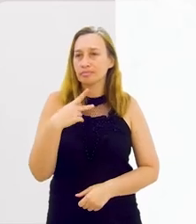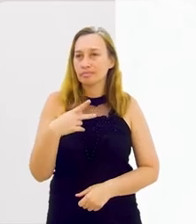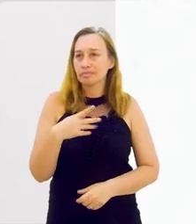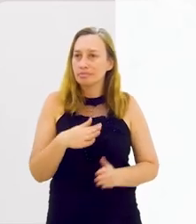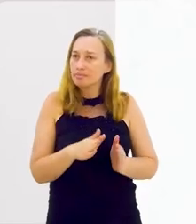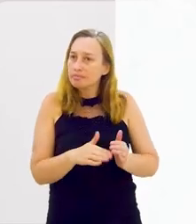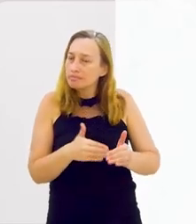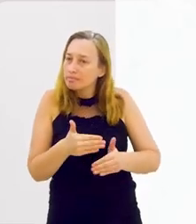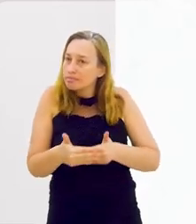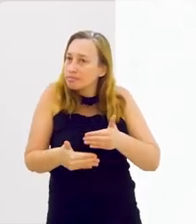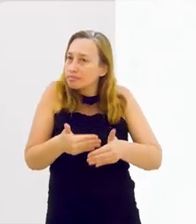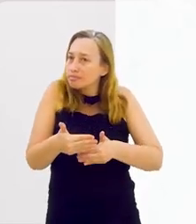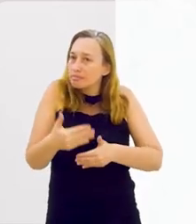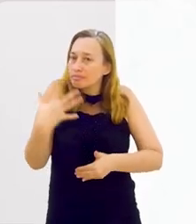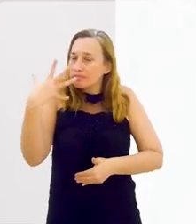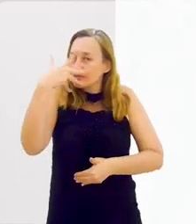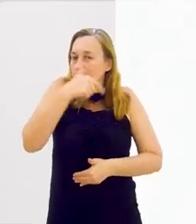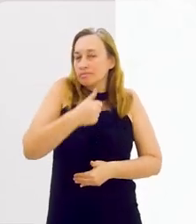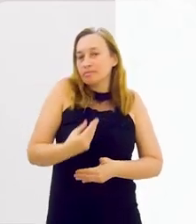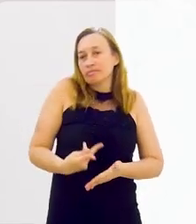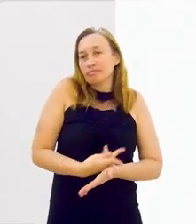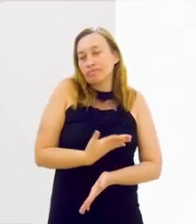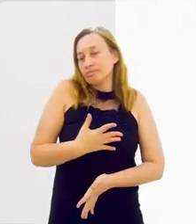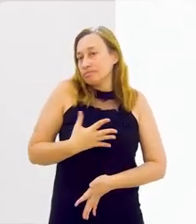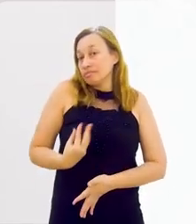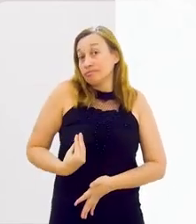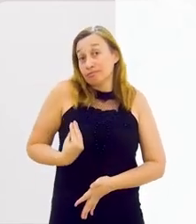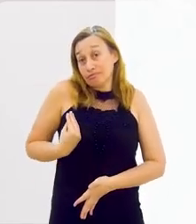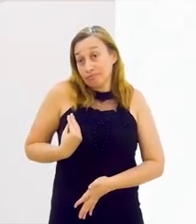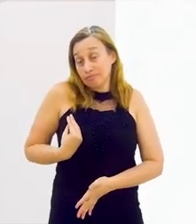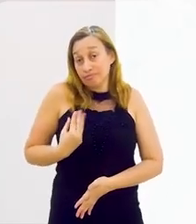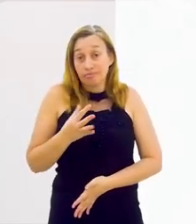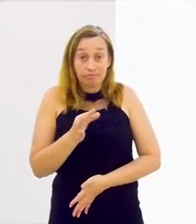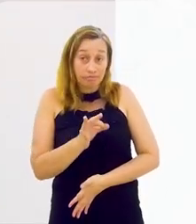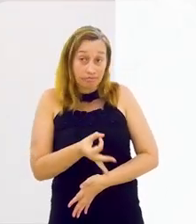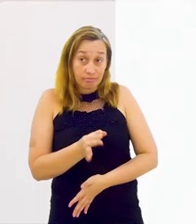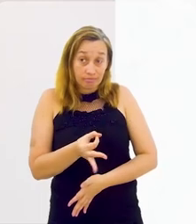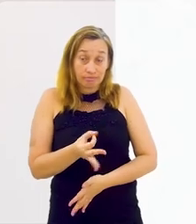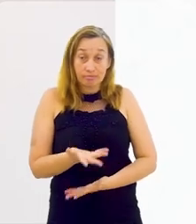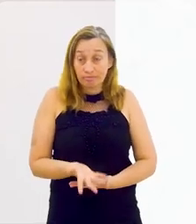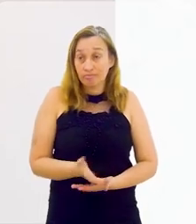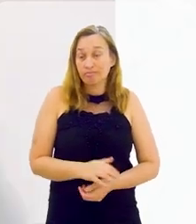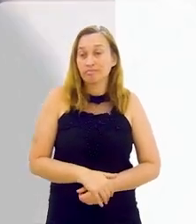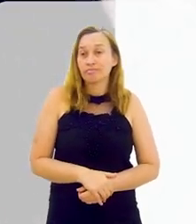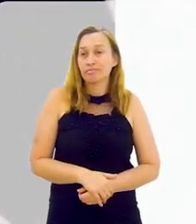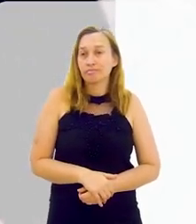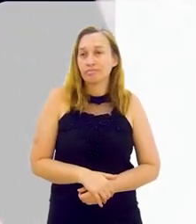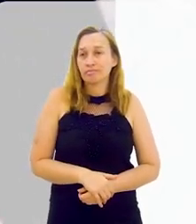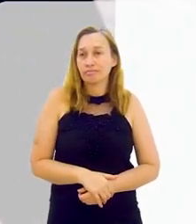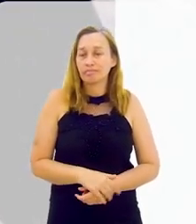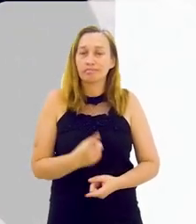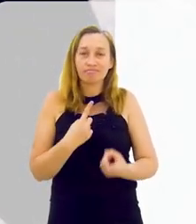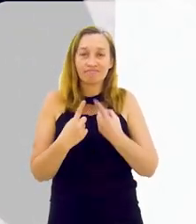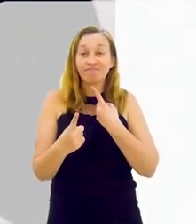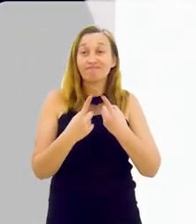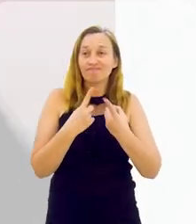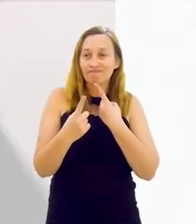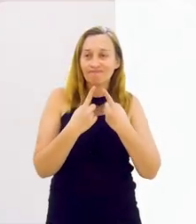eu te confesso que é um processo. Foi algo lindo que aconteceu na minha vida, justamente por isso,